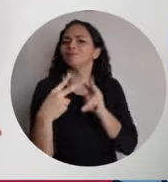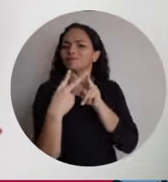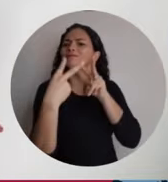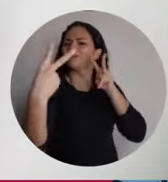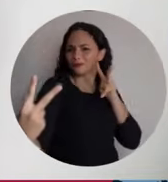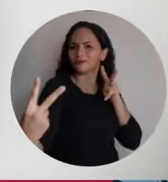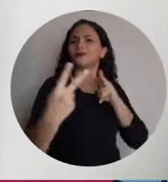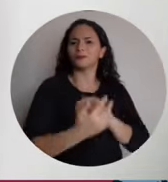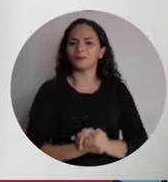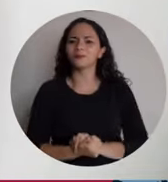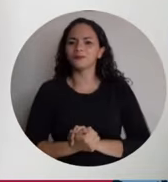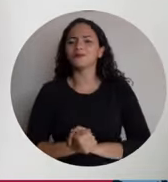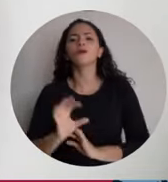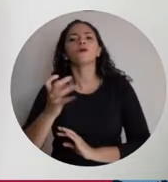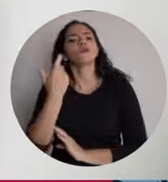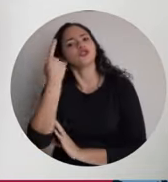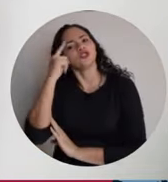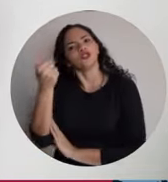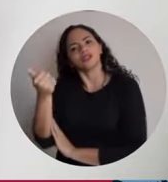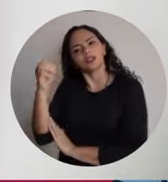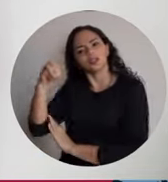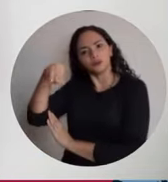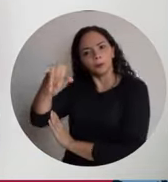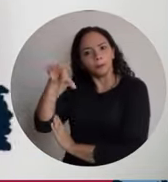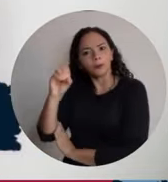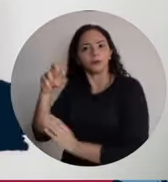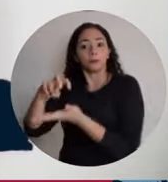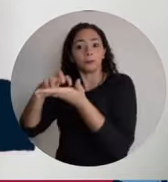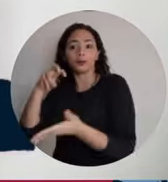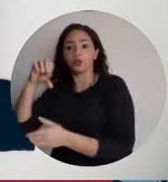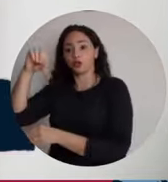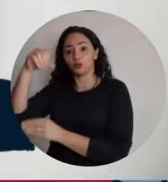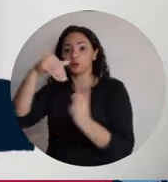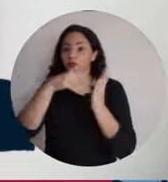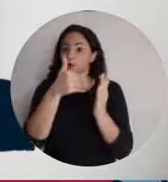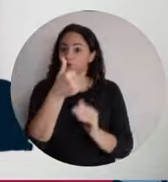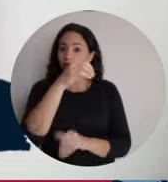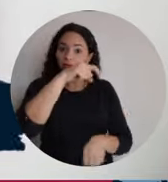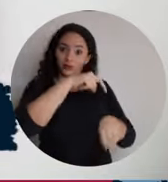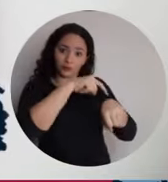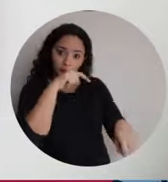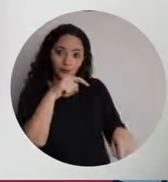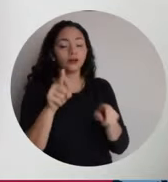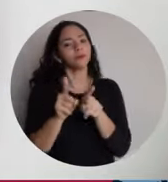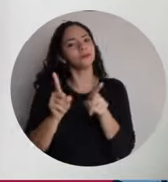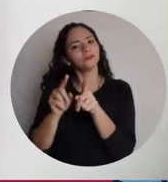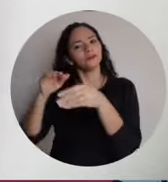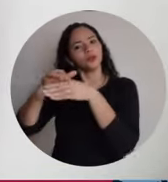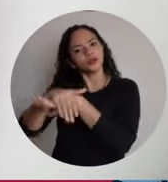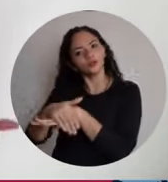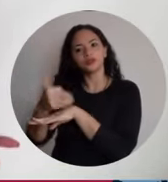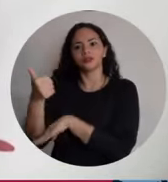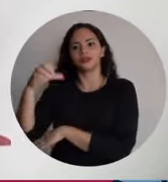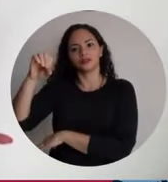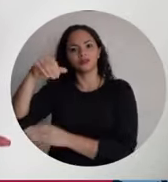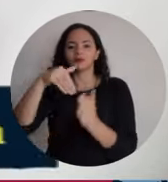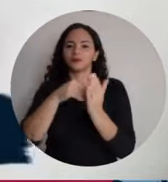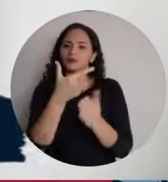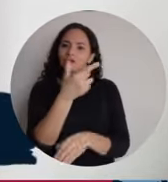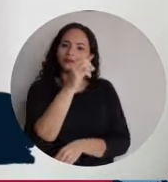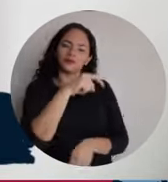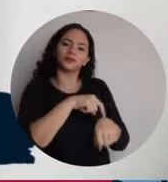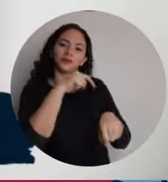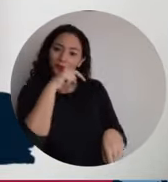Virtual. Isso mesmo, virtual, que vai rolar no dia 10 de maio, na parte da manhã das 9 às 10 da manhã e na parte da